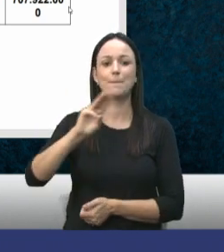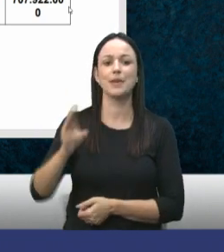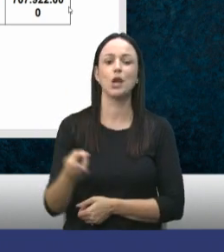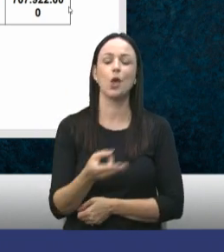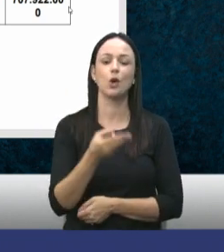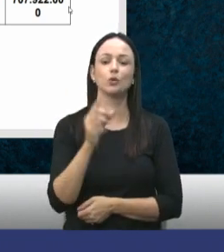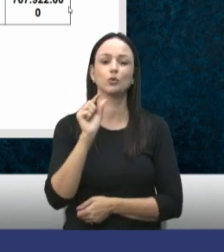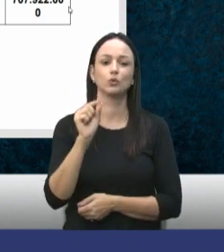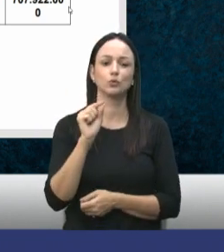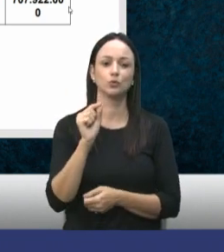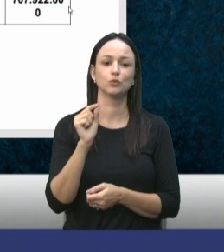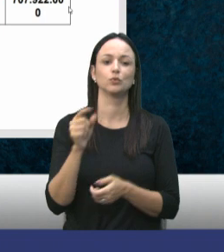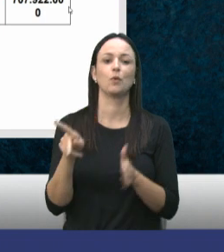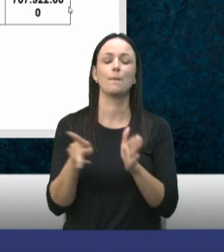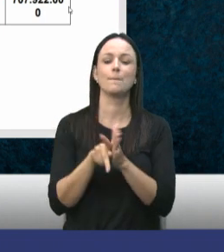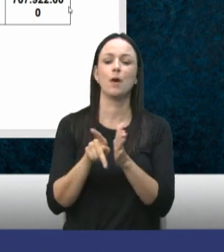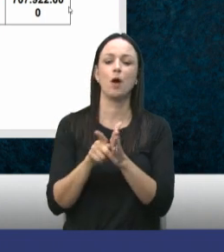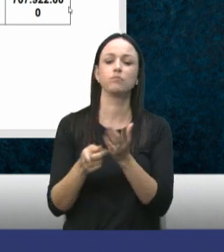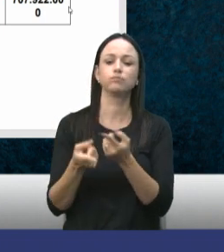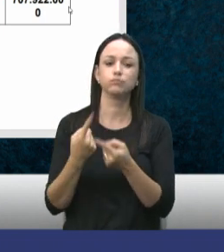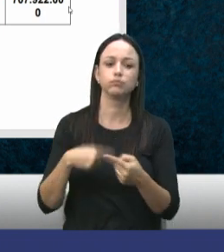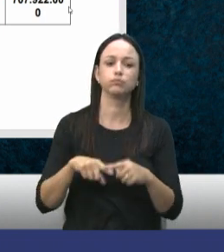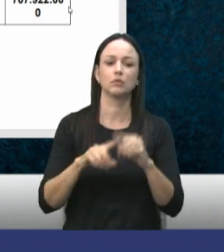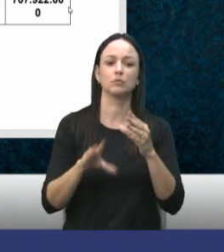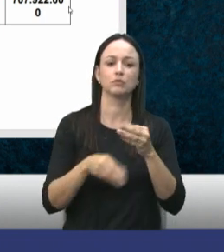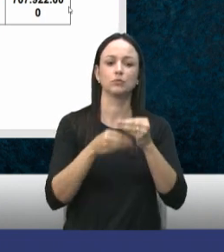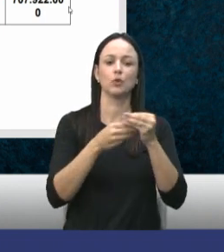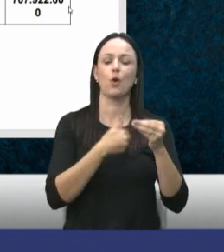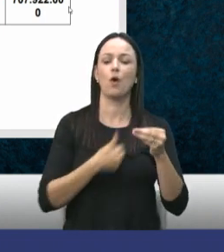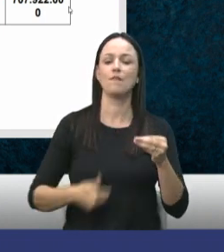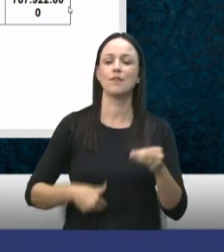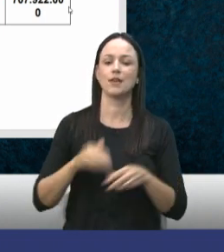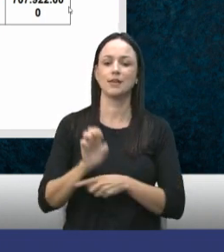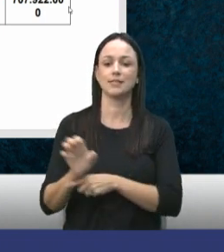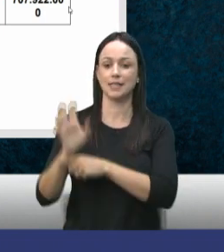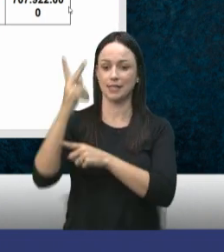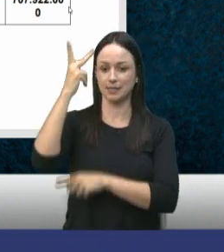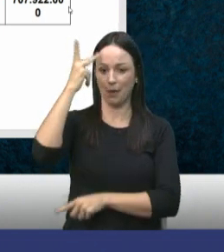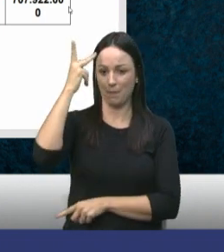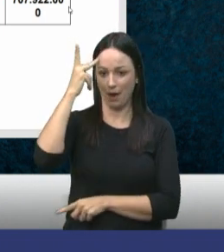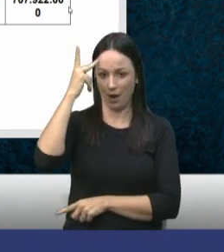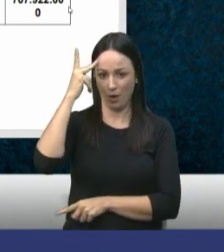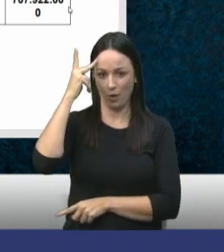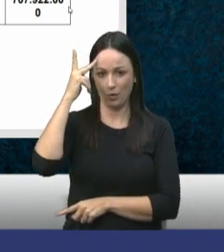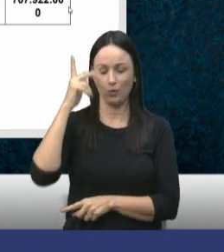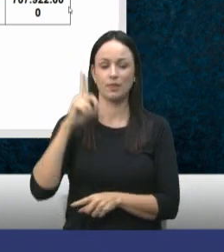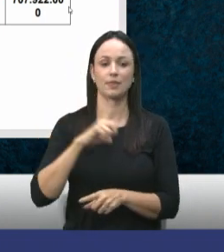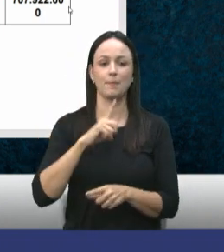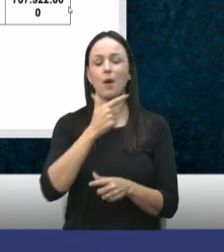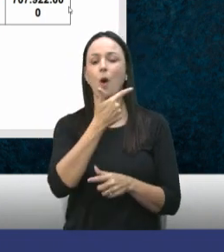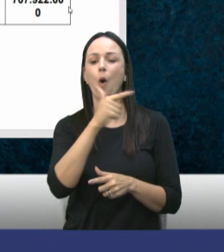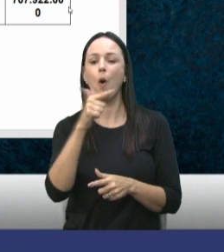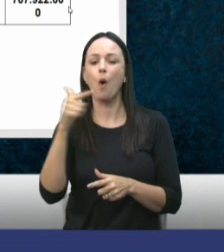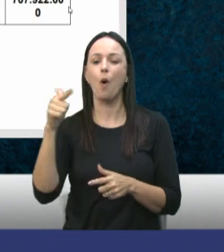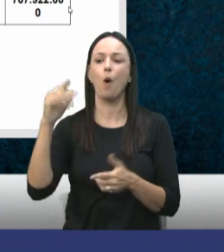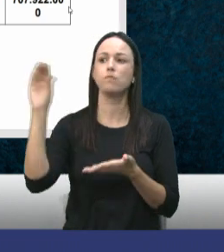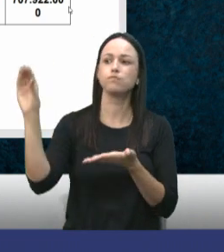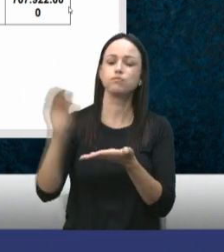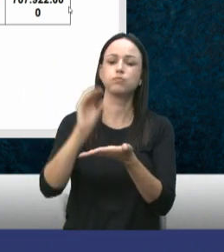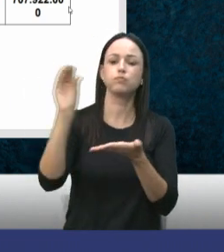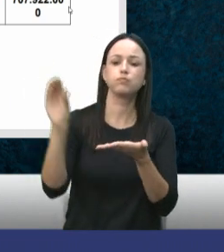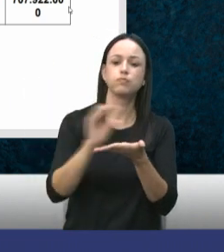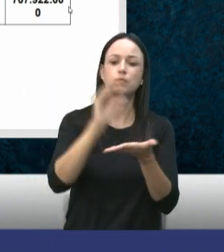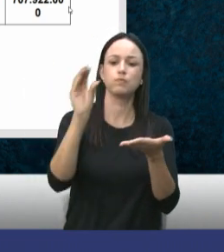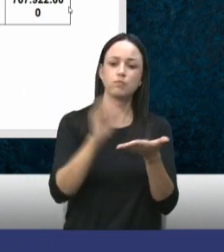são as operações de créditos firmados com o governo do Estado de São Paulo, além de inúmeros outros recursos de fontes